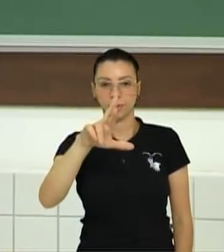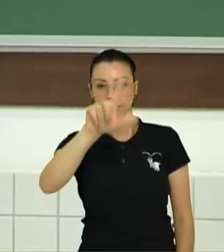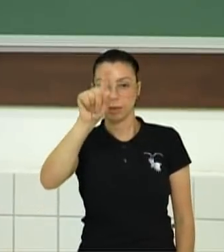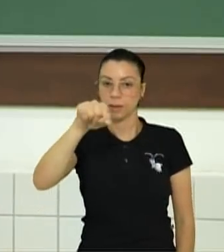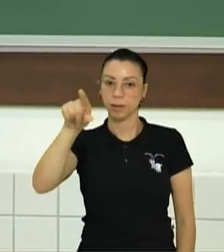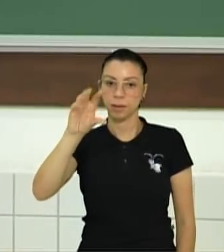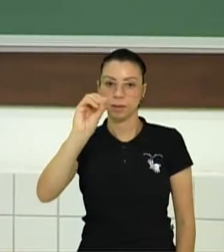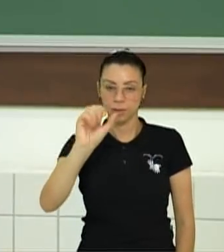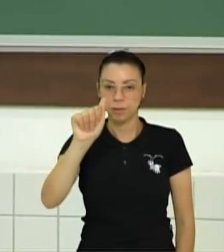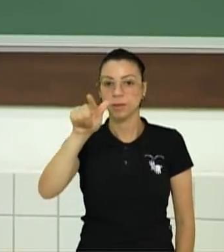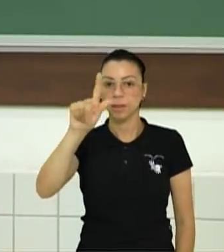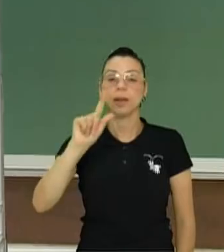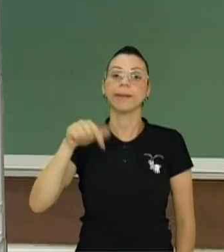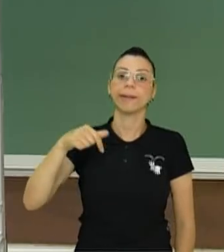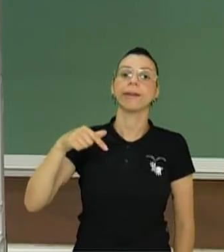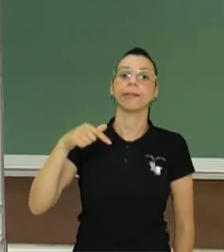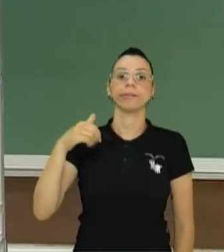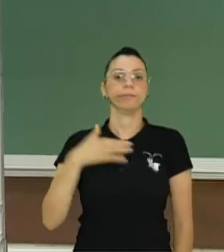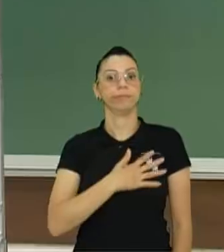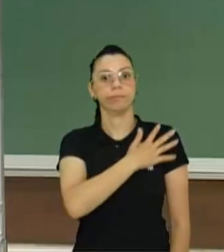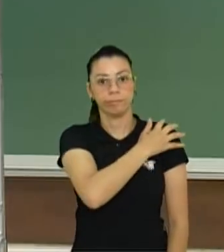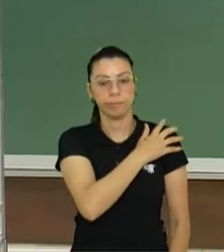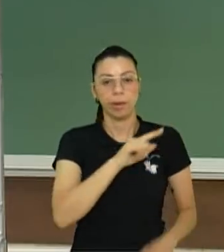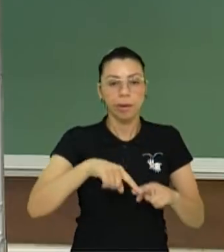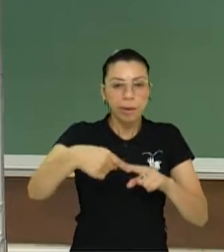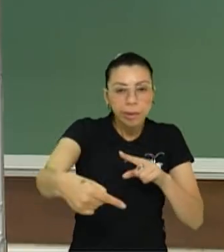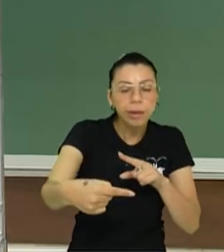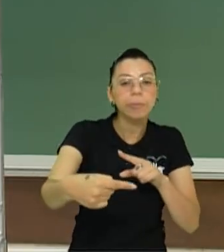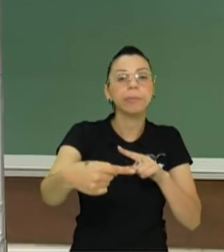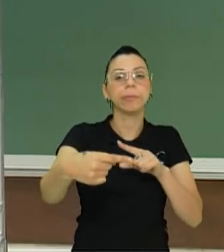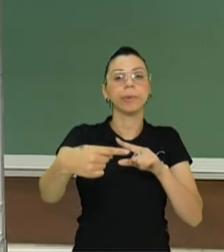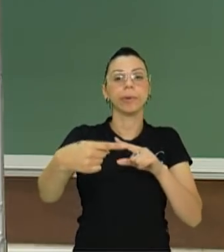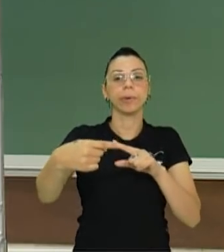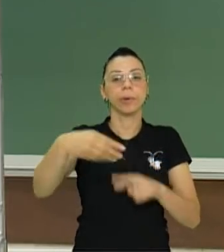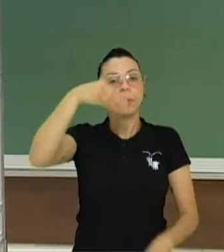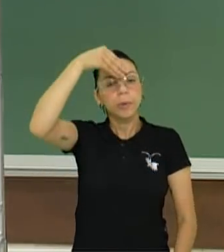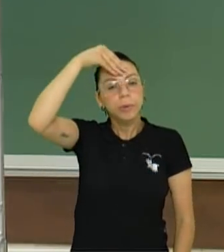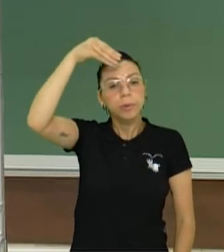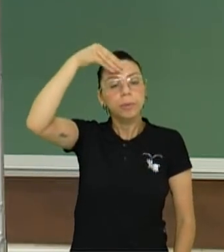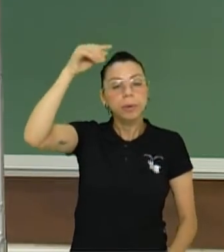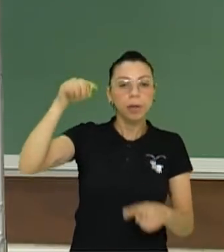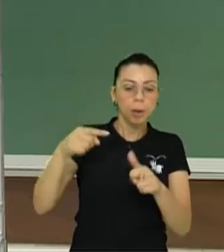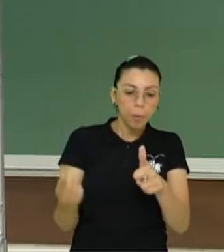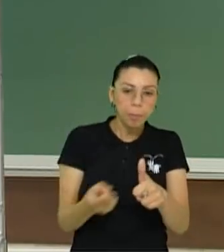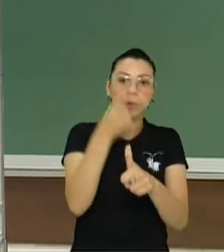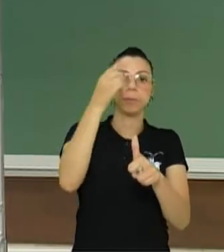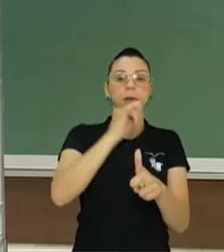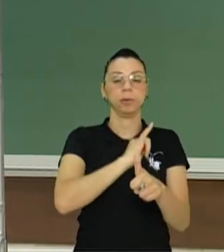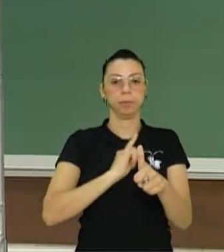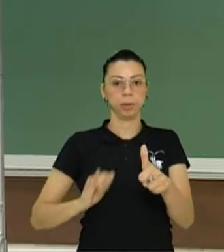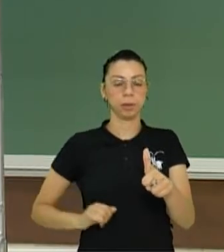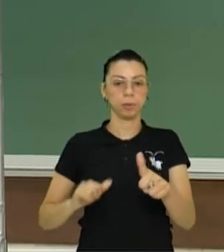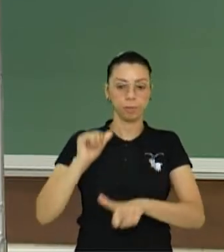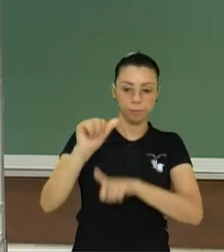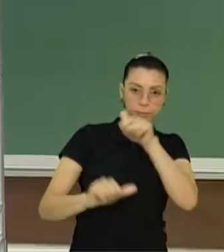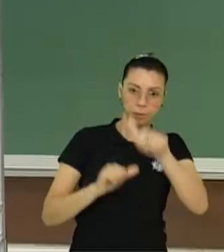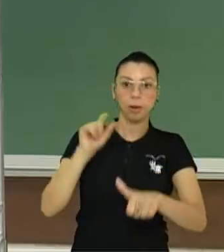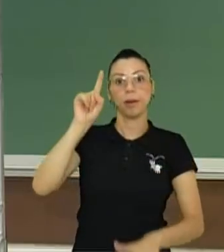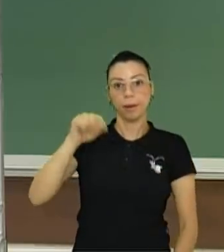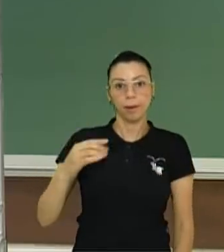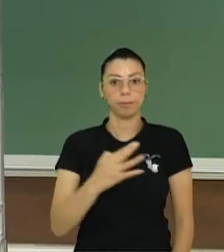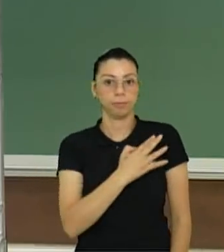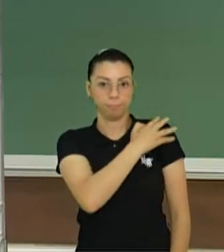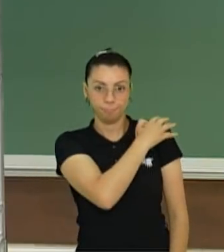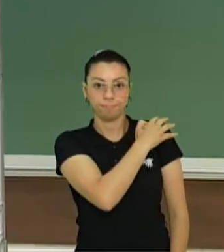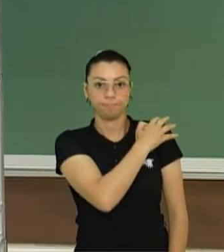sobrinho, ou melhor, seu afilhado, que depois vai se tornar o primeiro imperador, é general. E não por acaso que a maioria dos imperadores